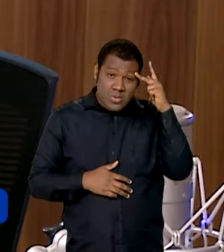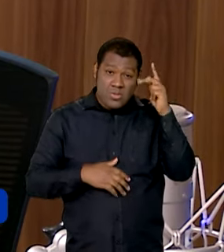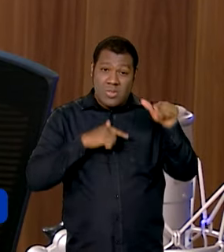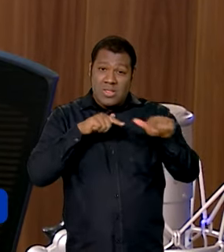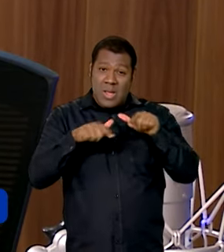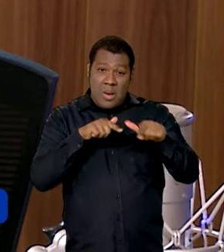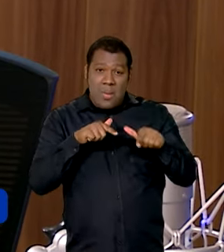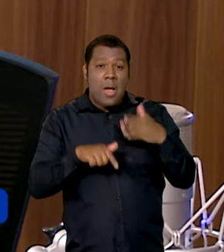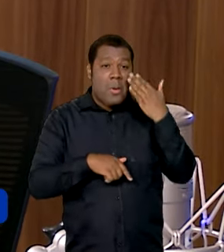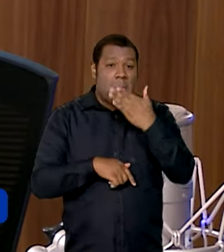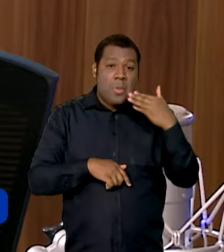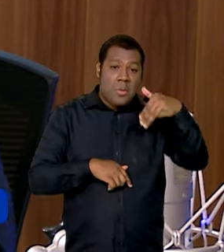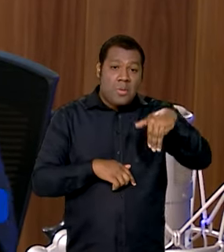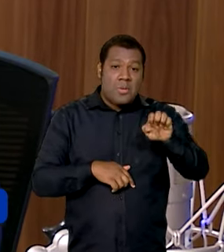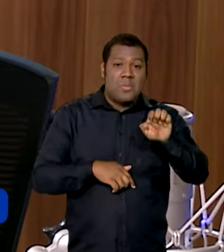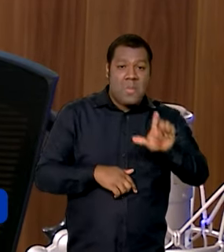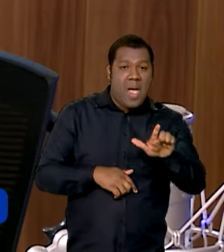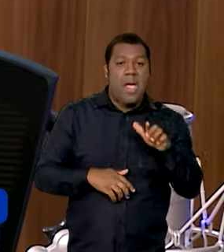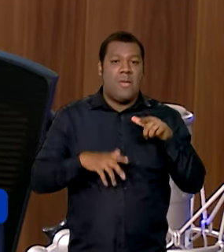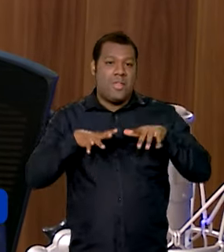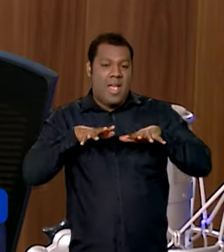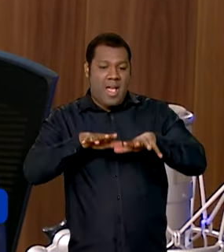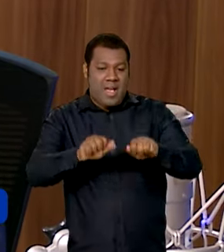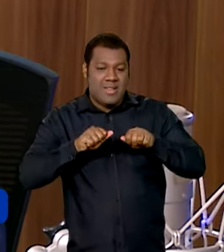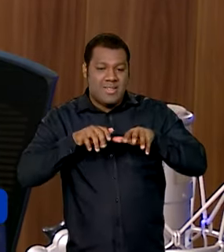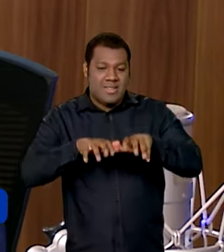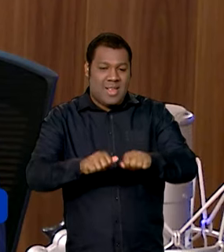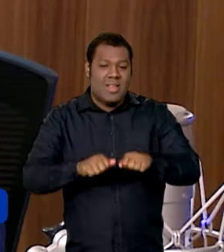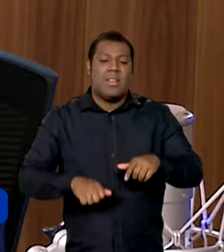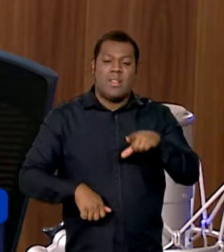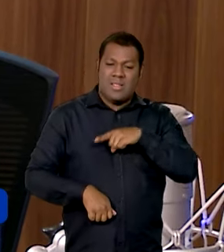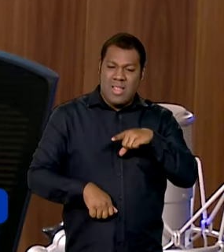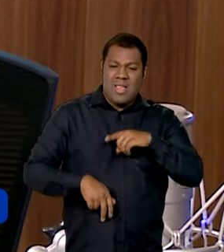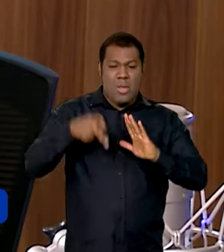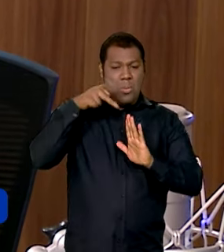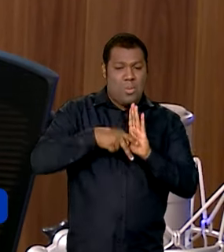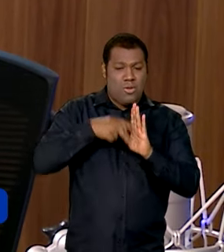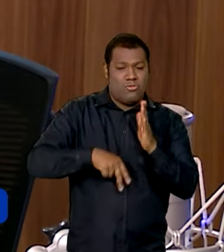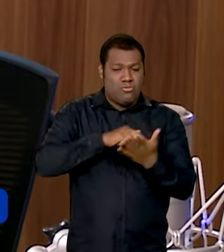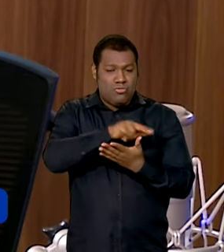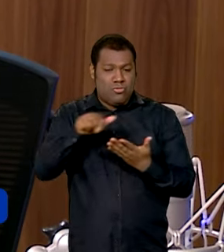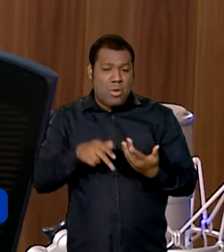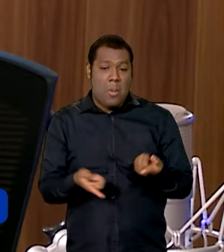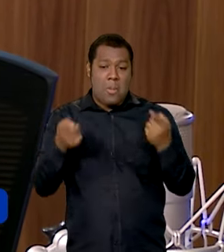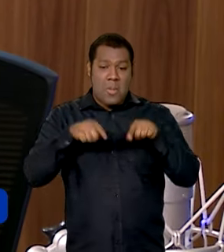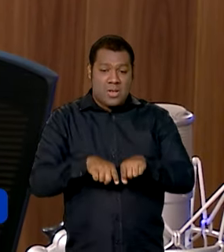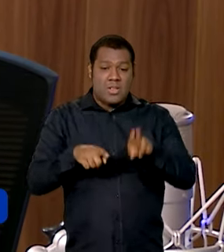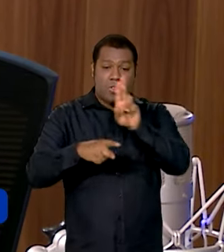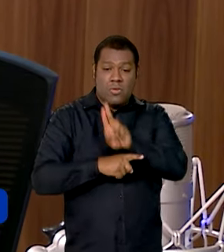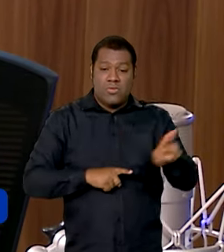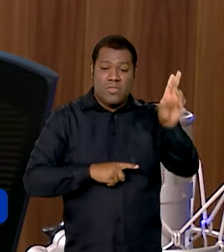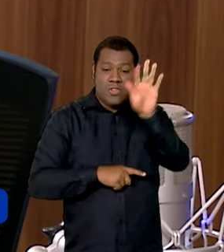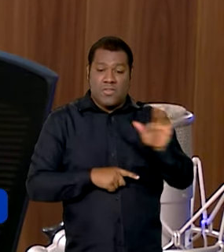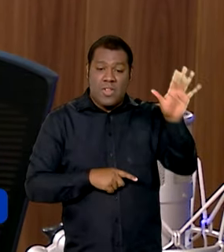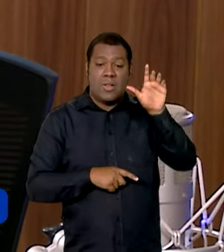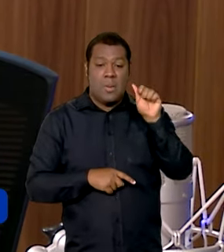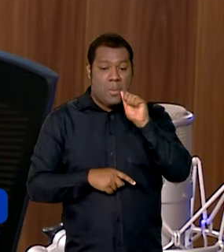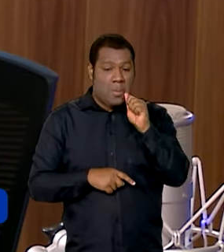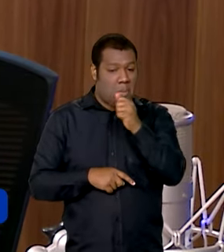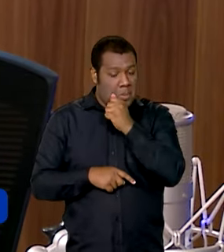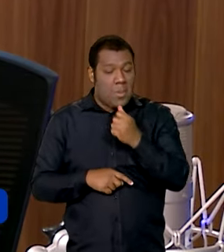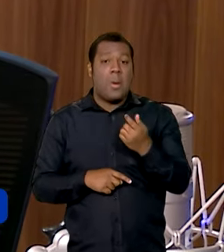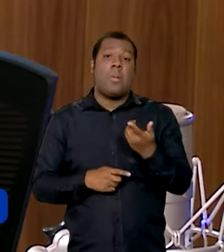do mel do Açaí então nós temos uma série de projetos em parceria com a Universidade Federal do Amapá em parceria com a